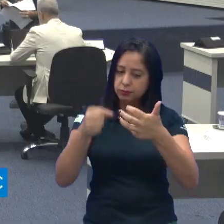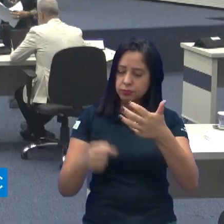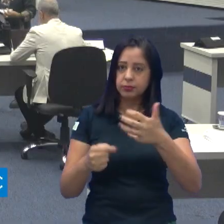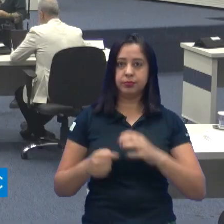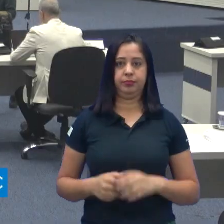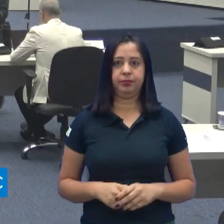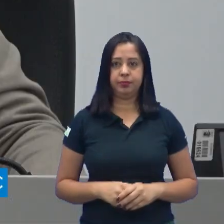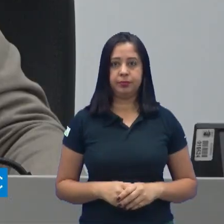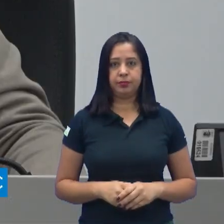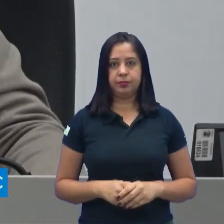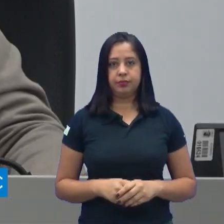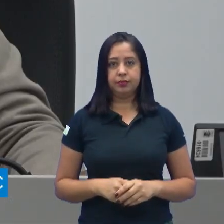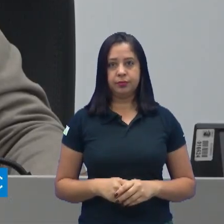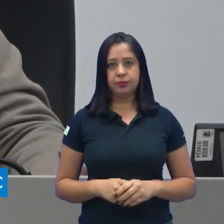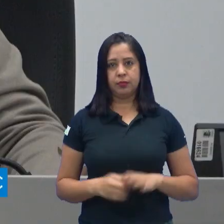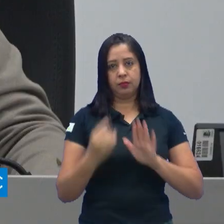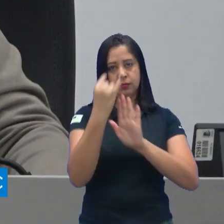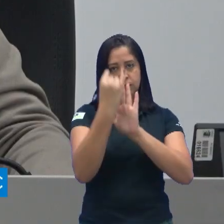o requerimento de número